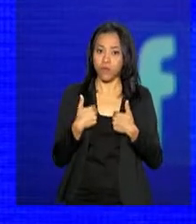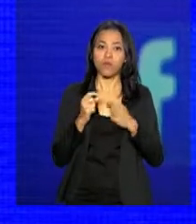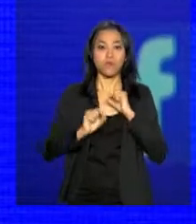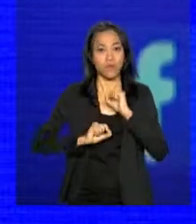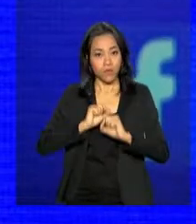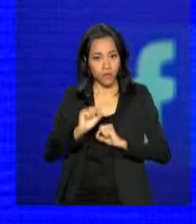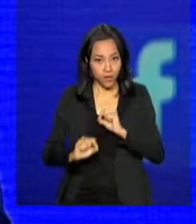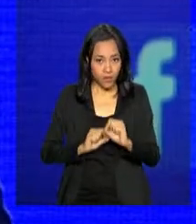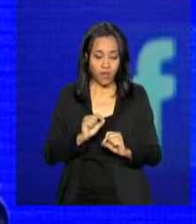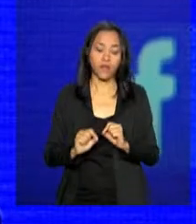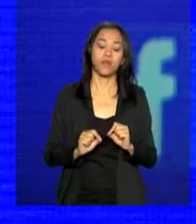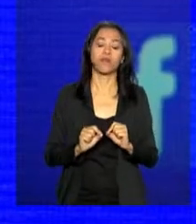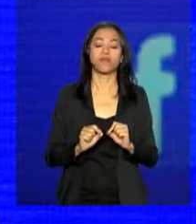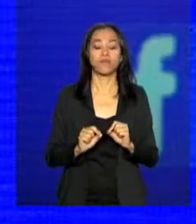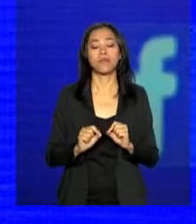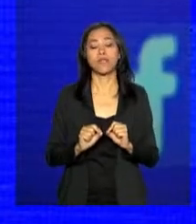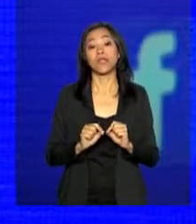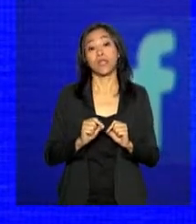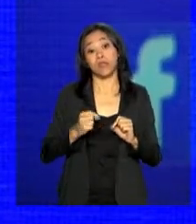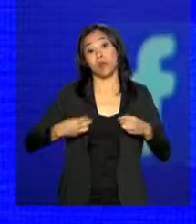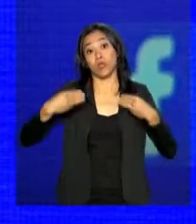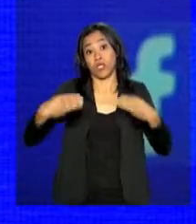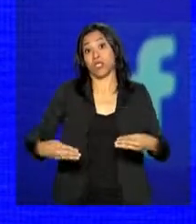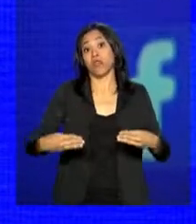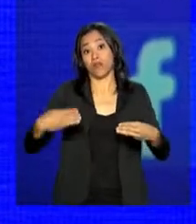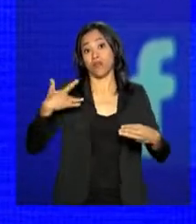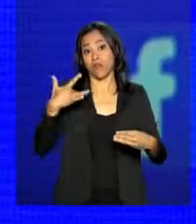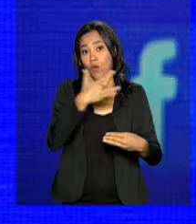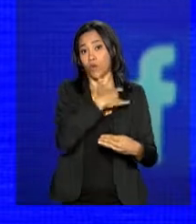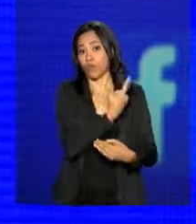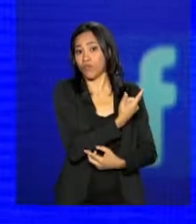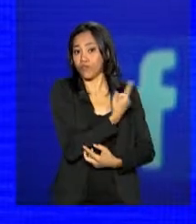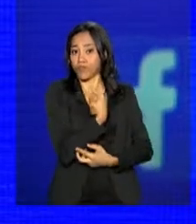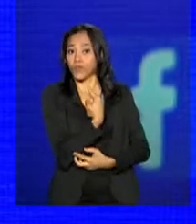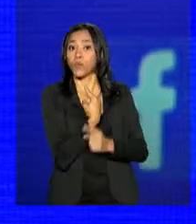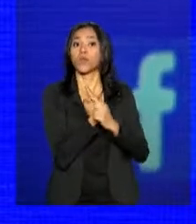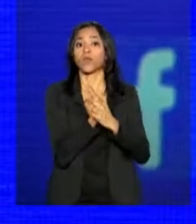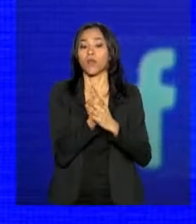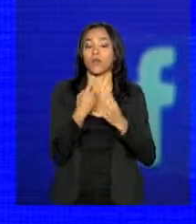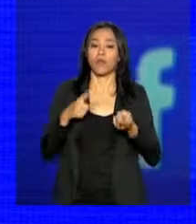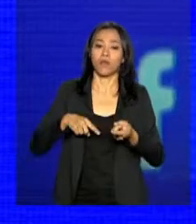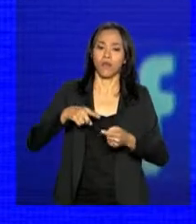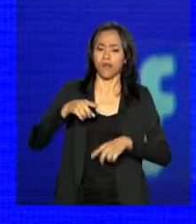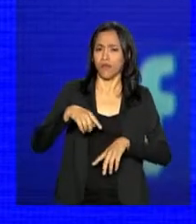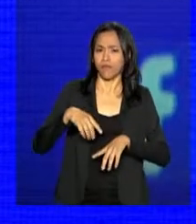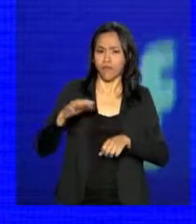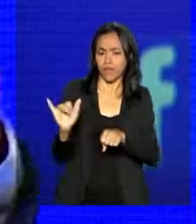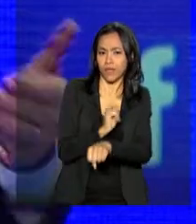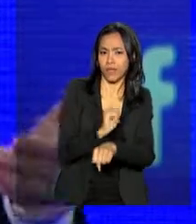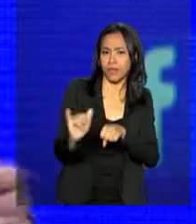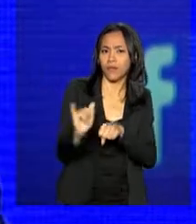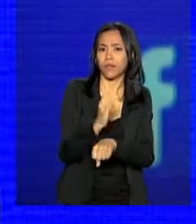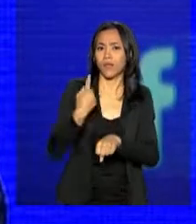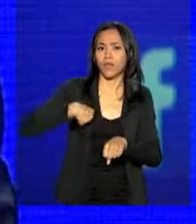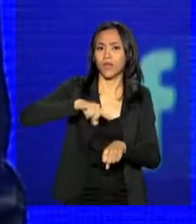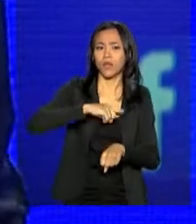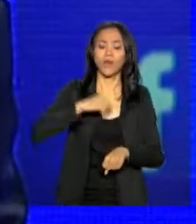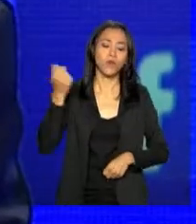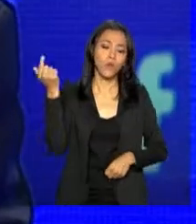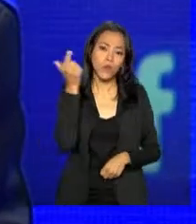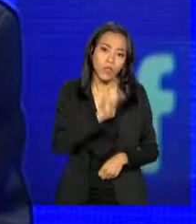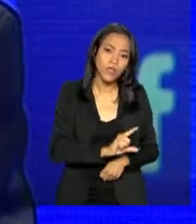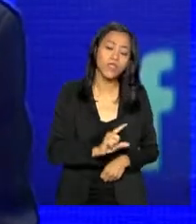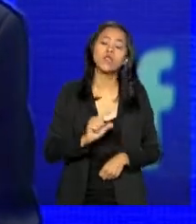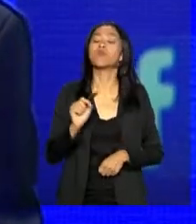diligência e determinou o ministério da saúde ações para que nós possamos suprir a